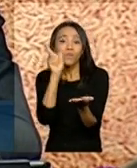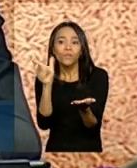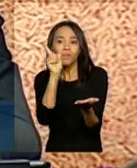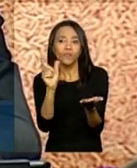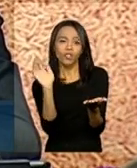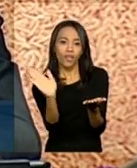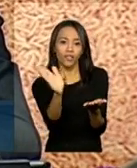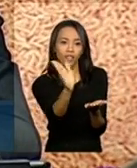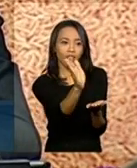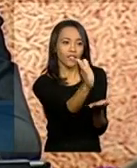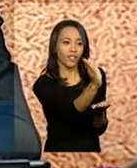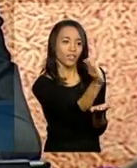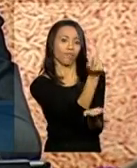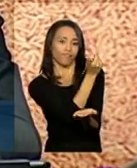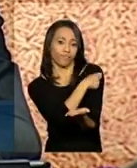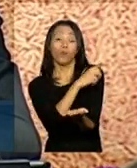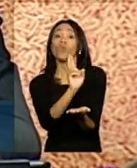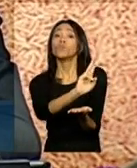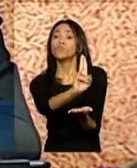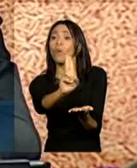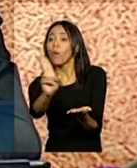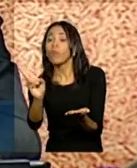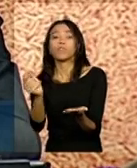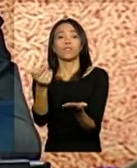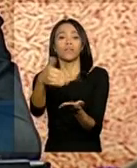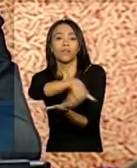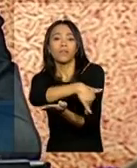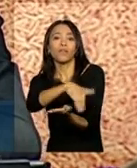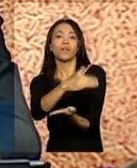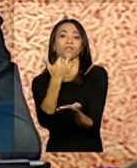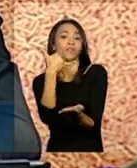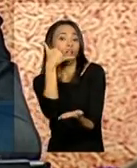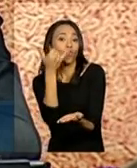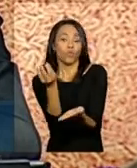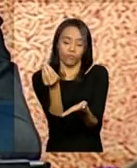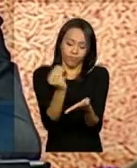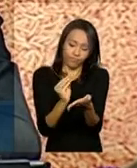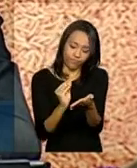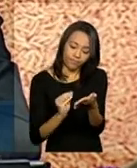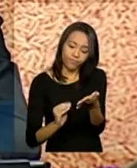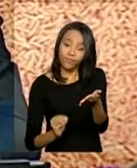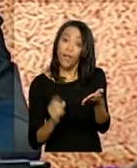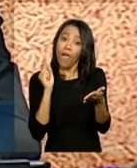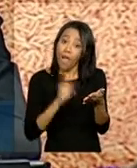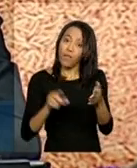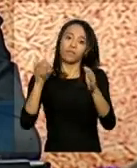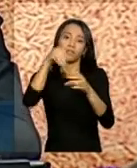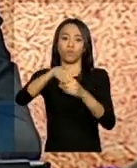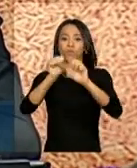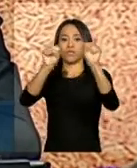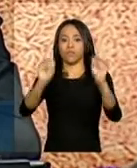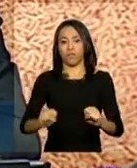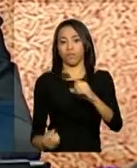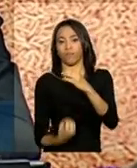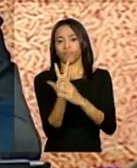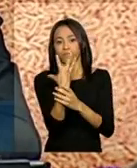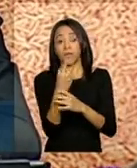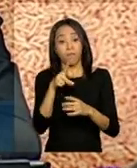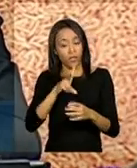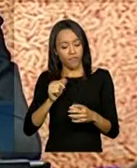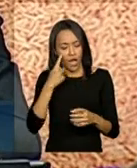identificando-as por nome endereço e telefone então através desse sistema também nós conseguiremos fazer o